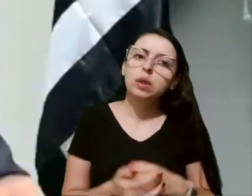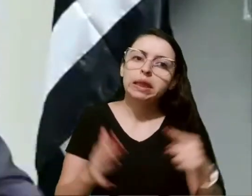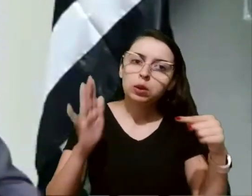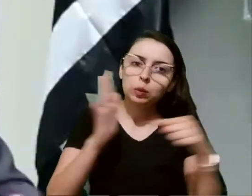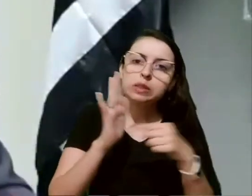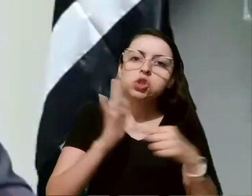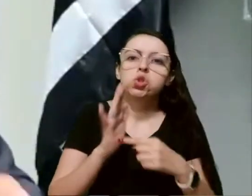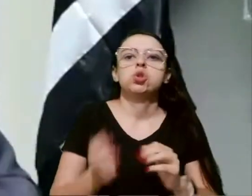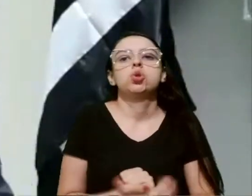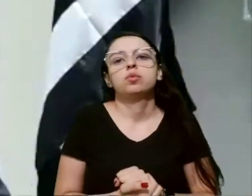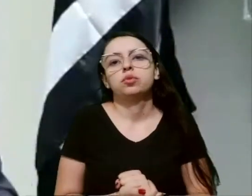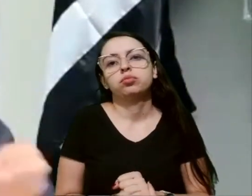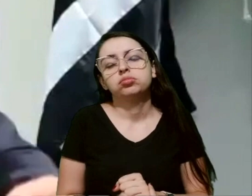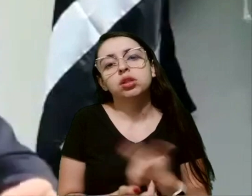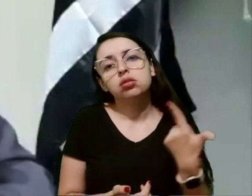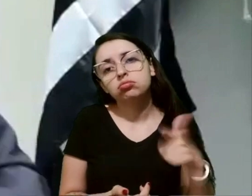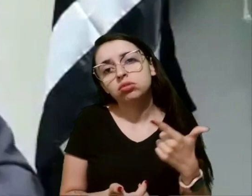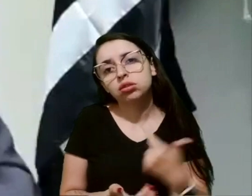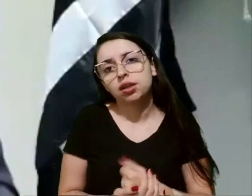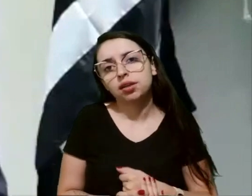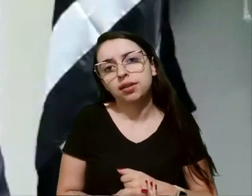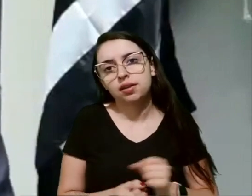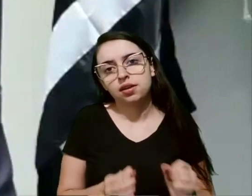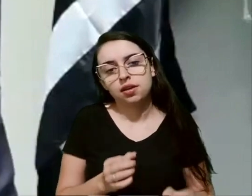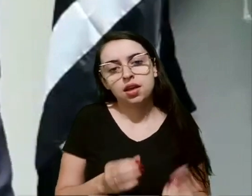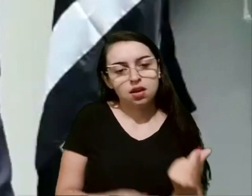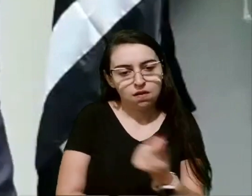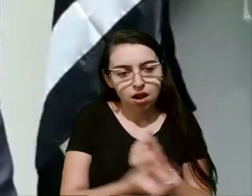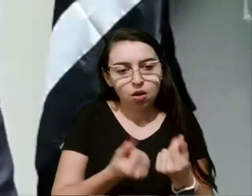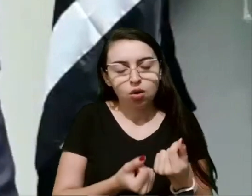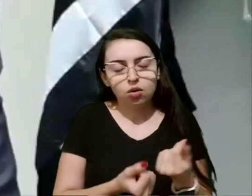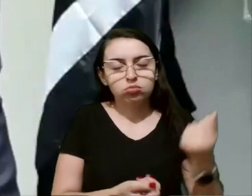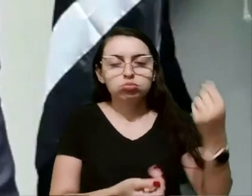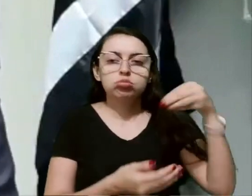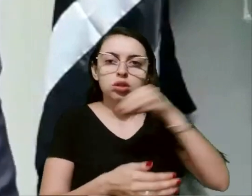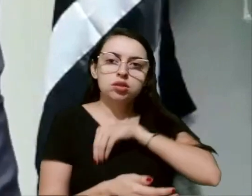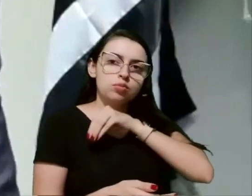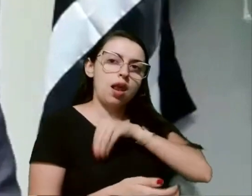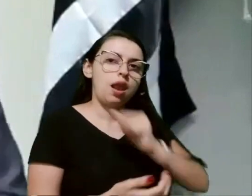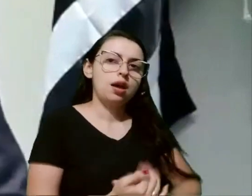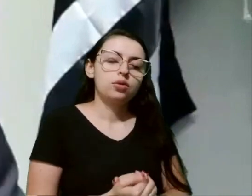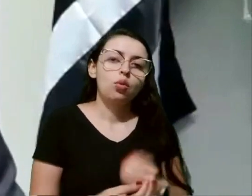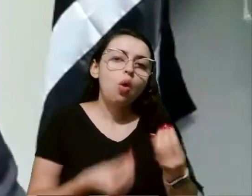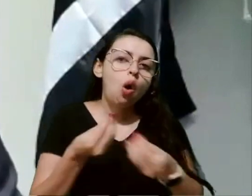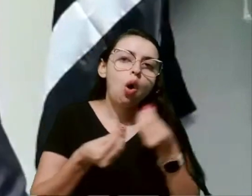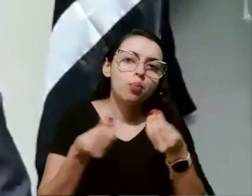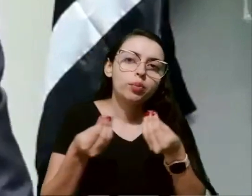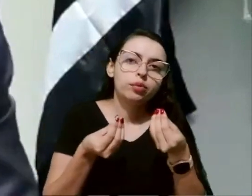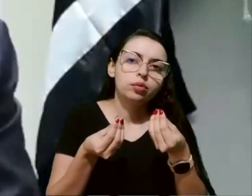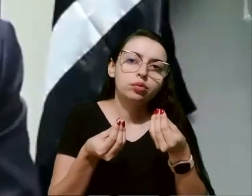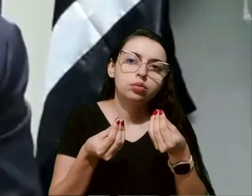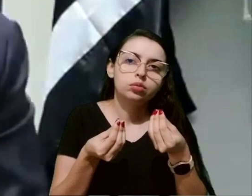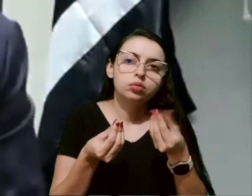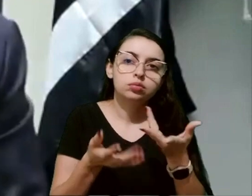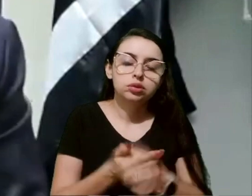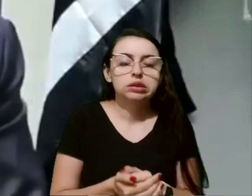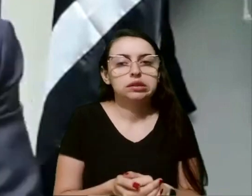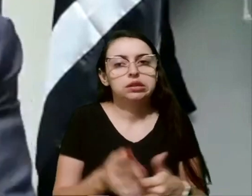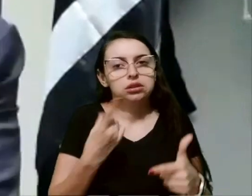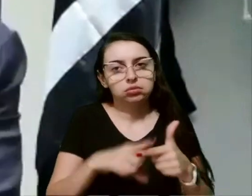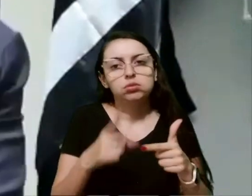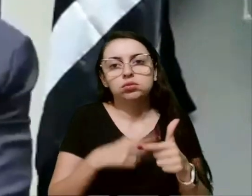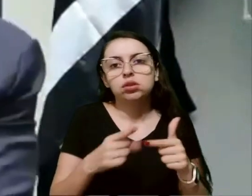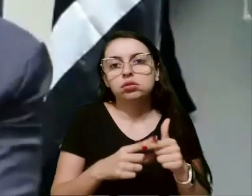ele não aderir, ele não consegue construir a renda mensal dele. Então, agora, como é que fica a subsunção? Complicou. Então, assim,